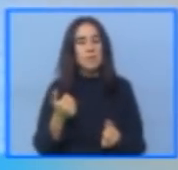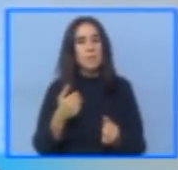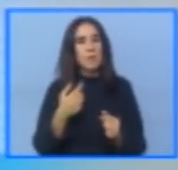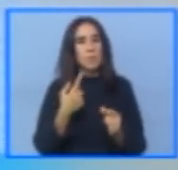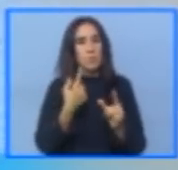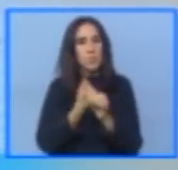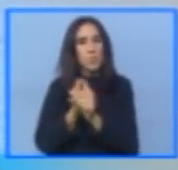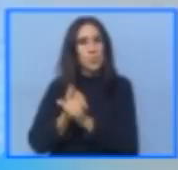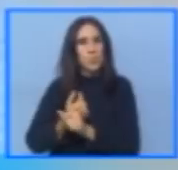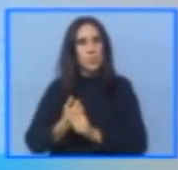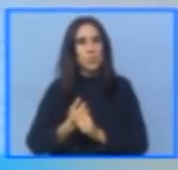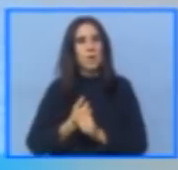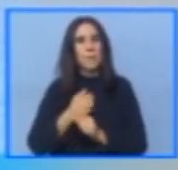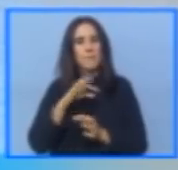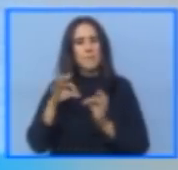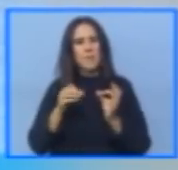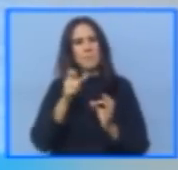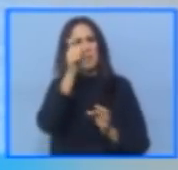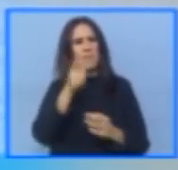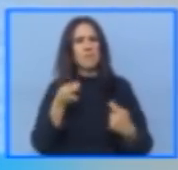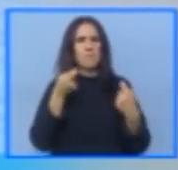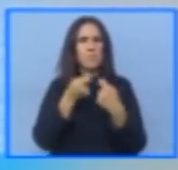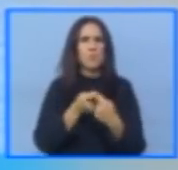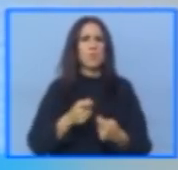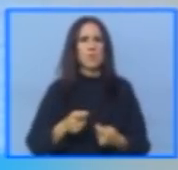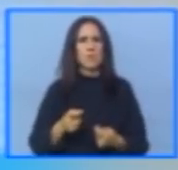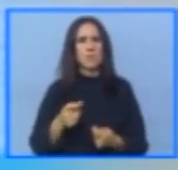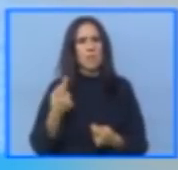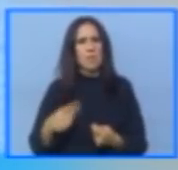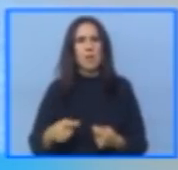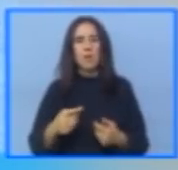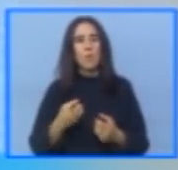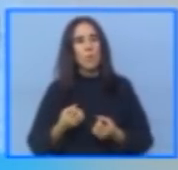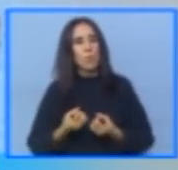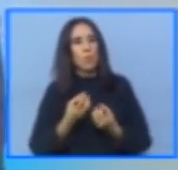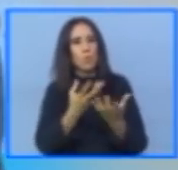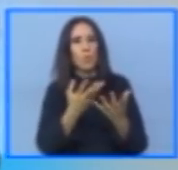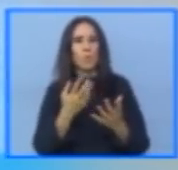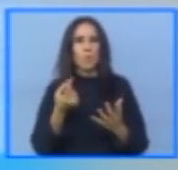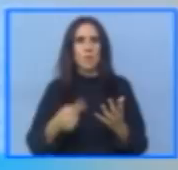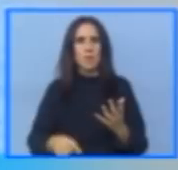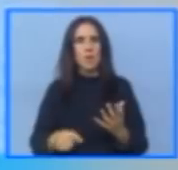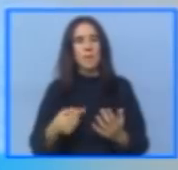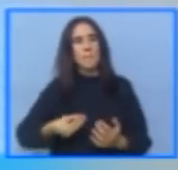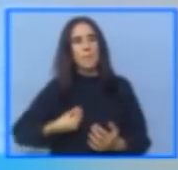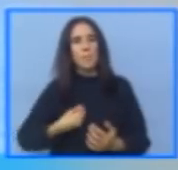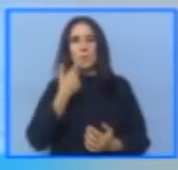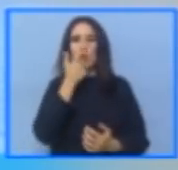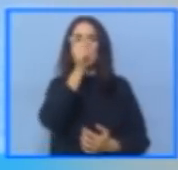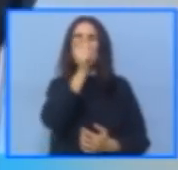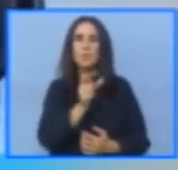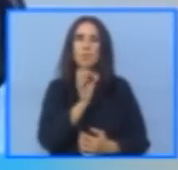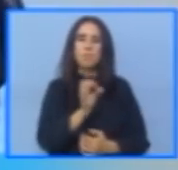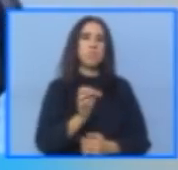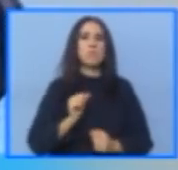outras que compro aquela prenda para aquela pessoa. Há aqui uma dinâmica de dom, há aqui uma dinâmica de preocupação com aquela pessoa concreta